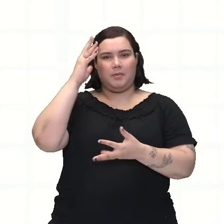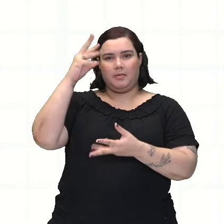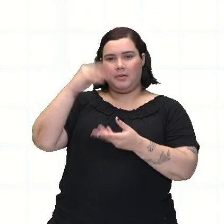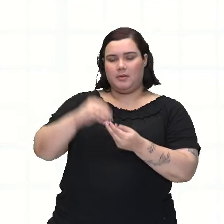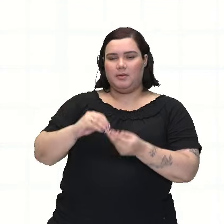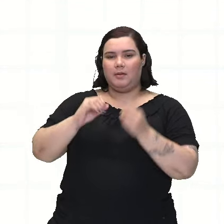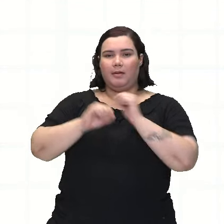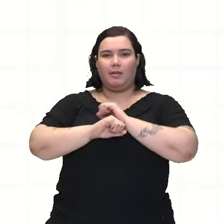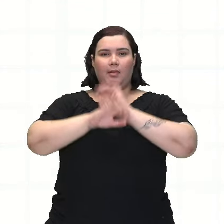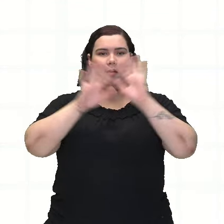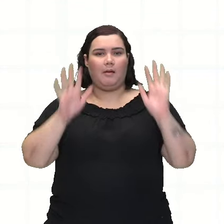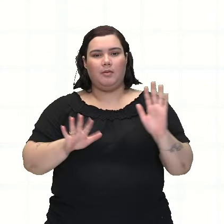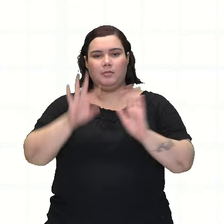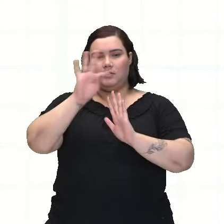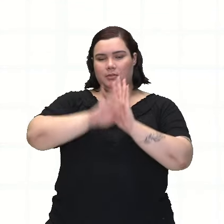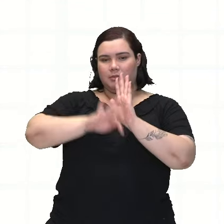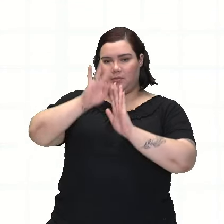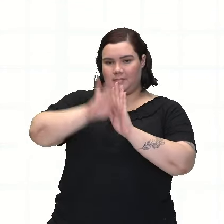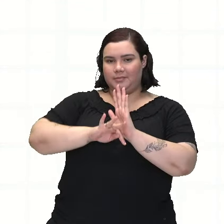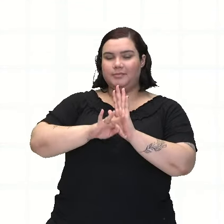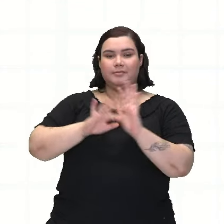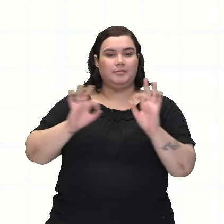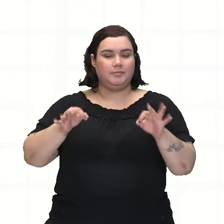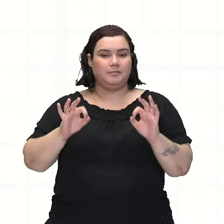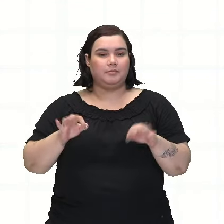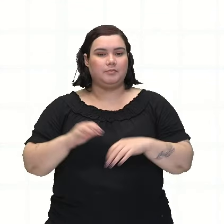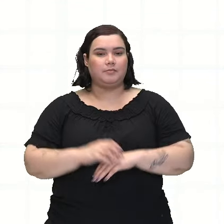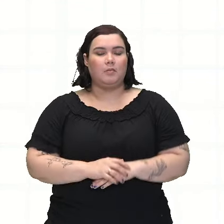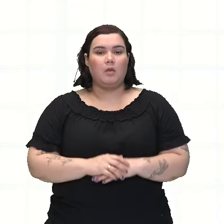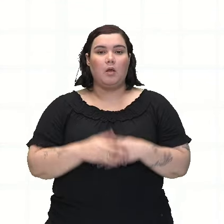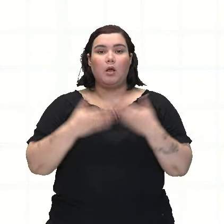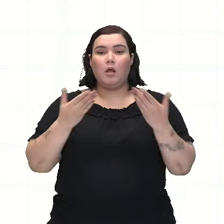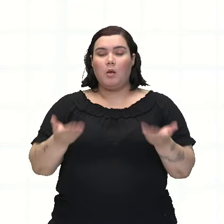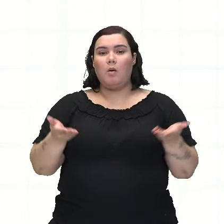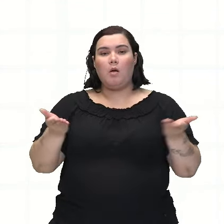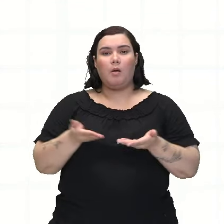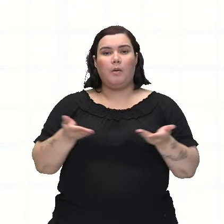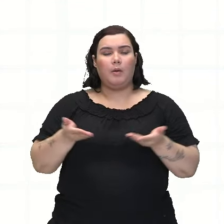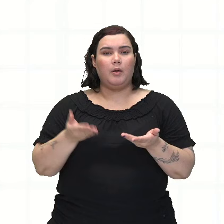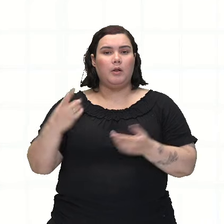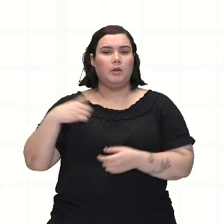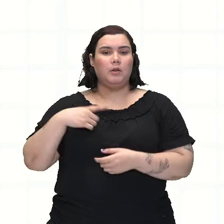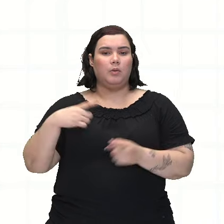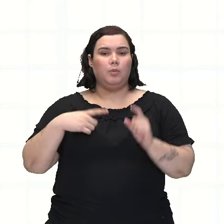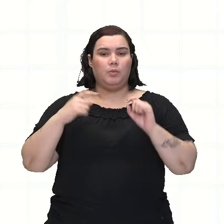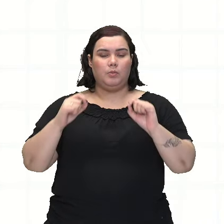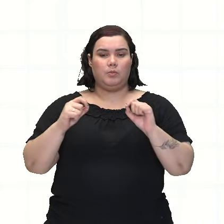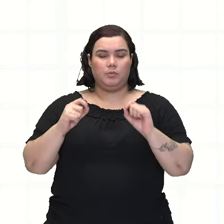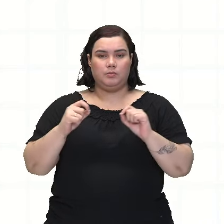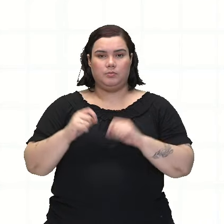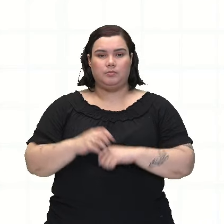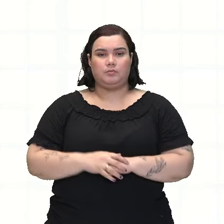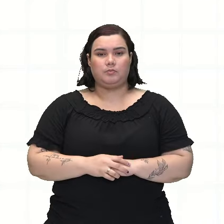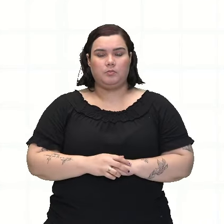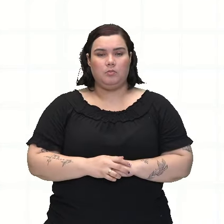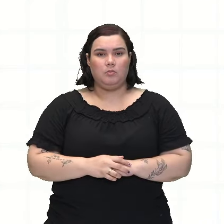compreensão do texto para o leitor. Aí nós temos as duas